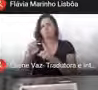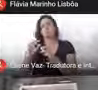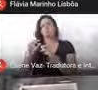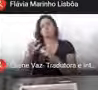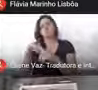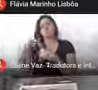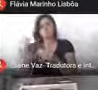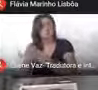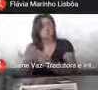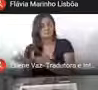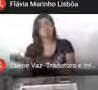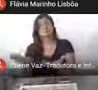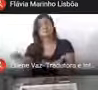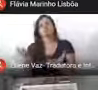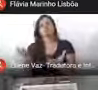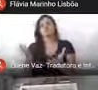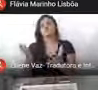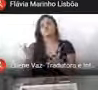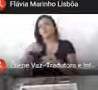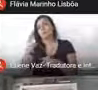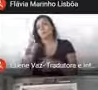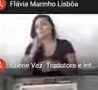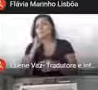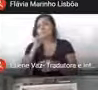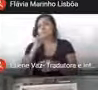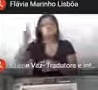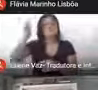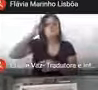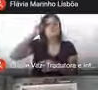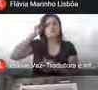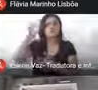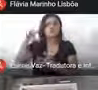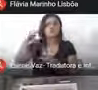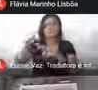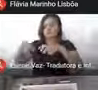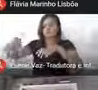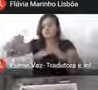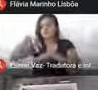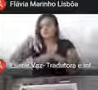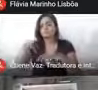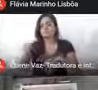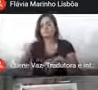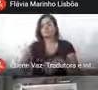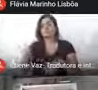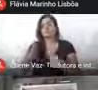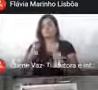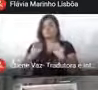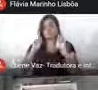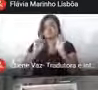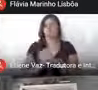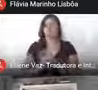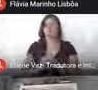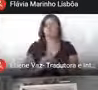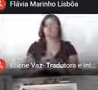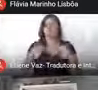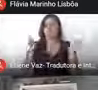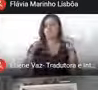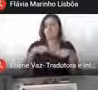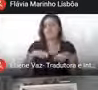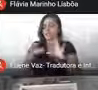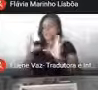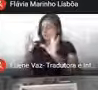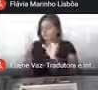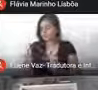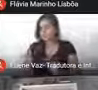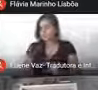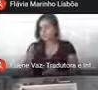aldeia, de um determinado grupo étnico, e é feita ali uma descrição da variação linguística, da língua